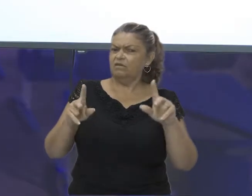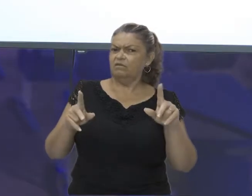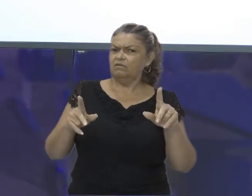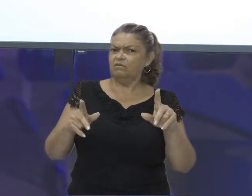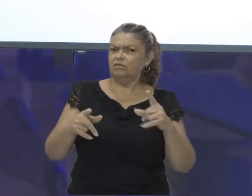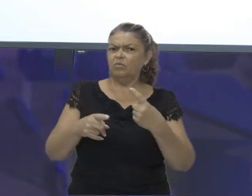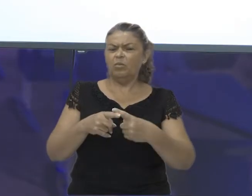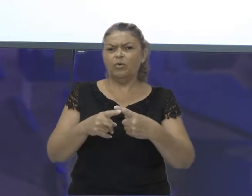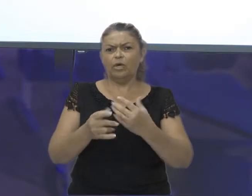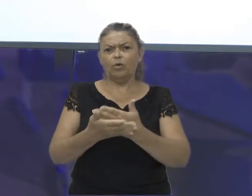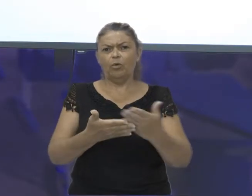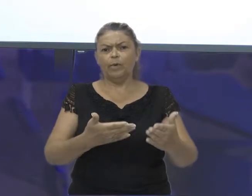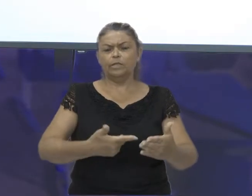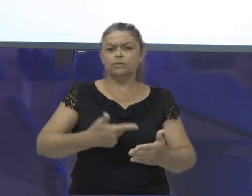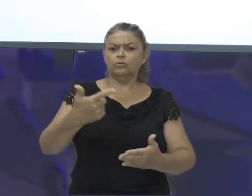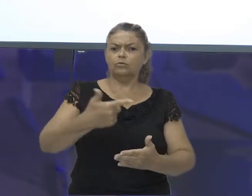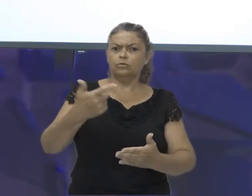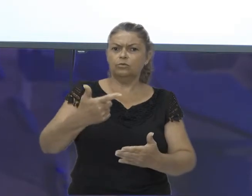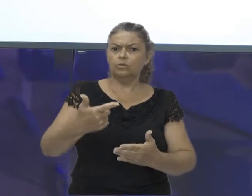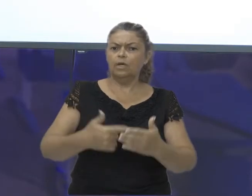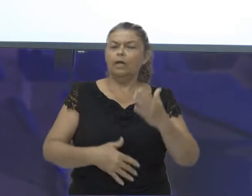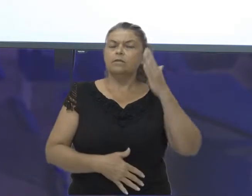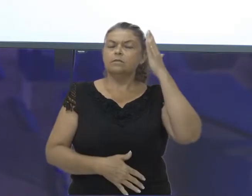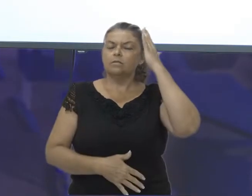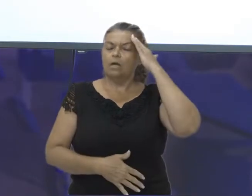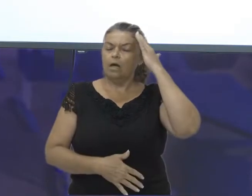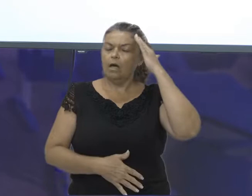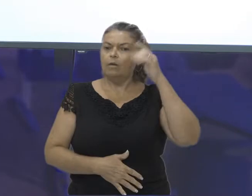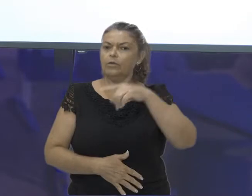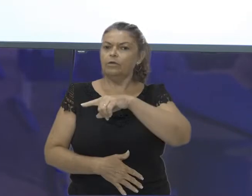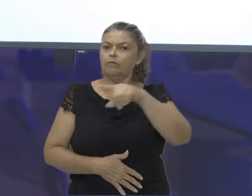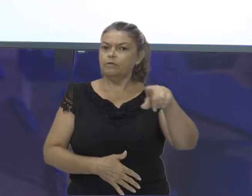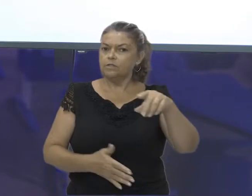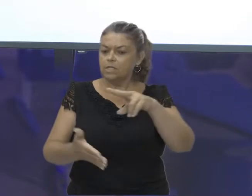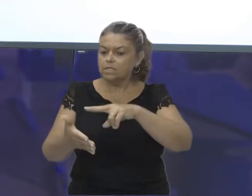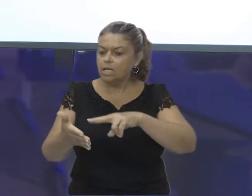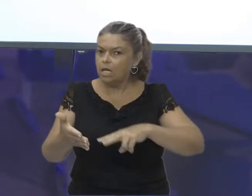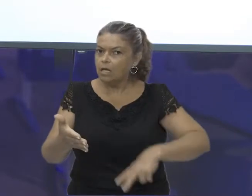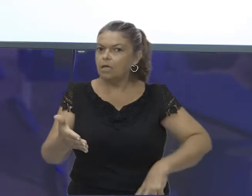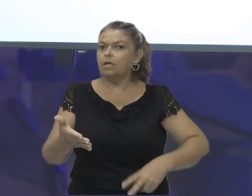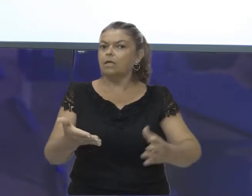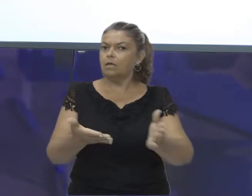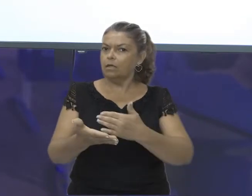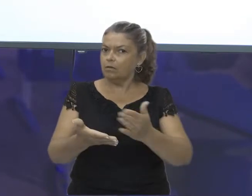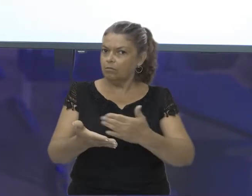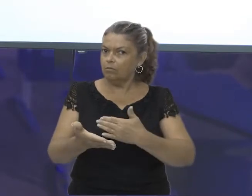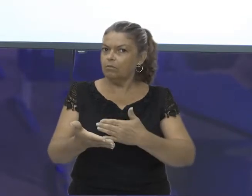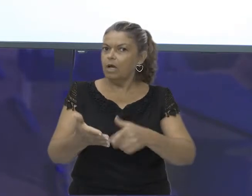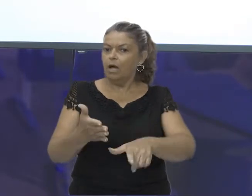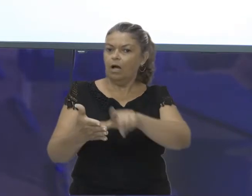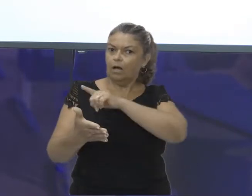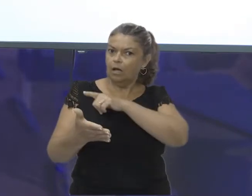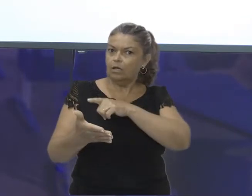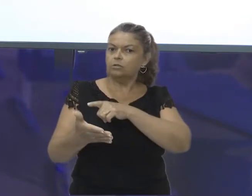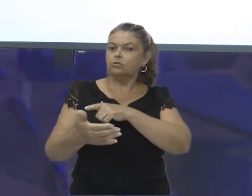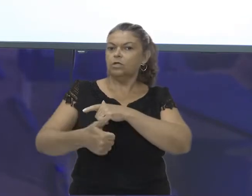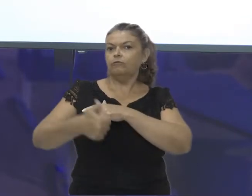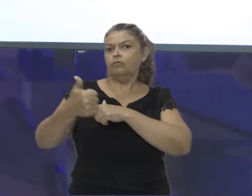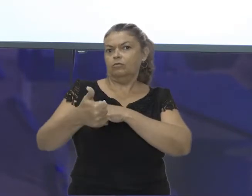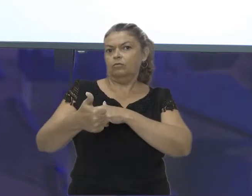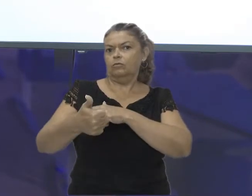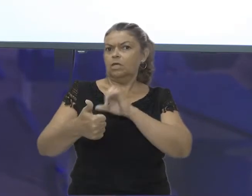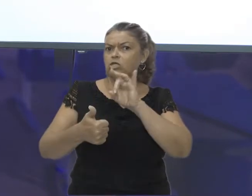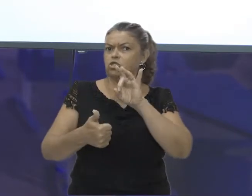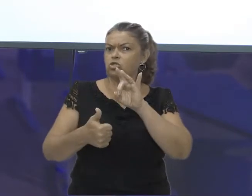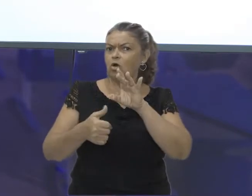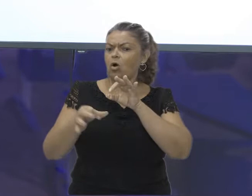passo 2. Porém, eu sei que vocês leram o material e o nosso passo 1 são apenas